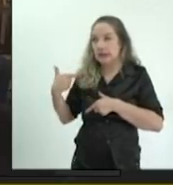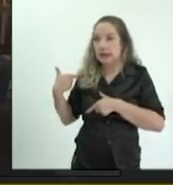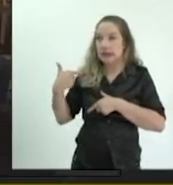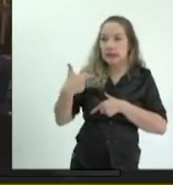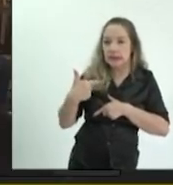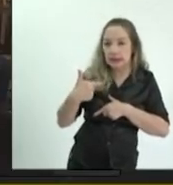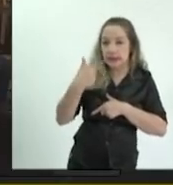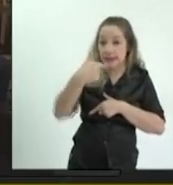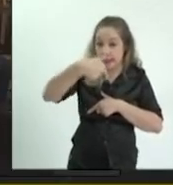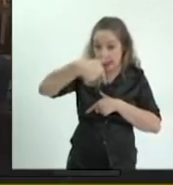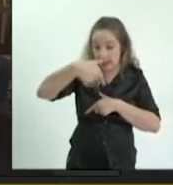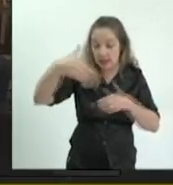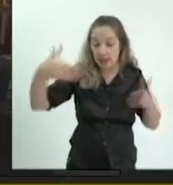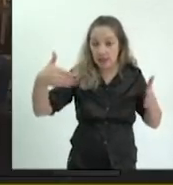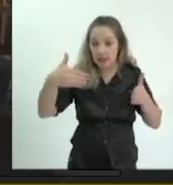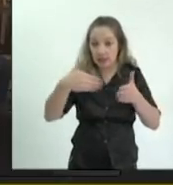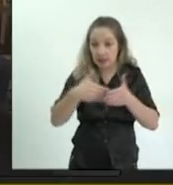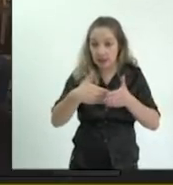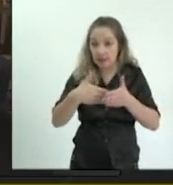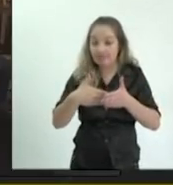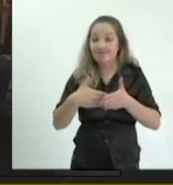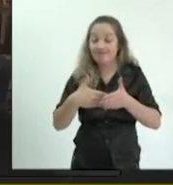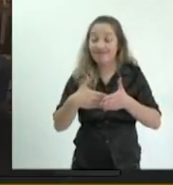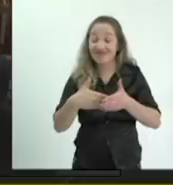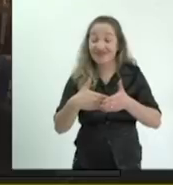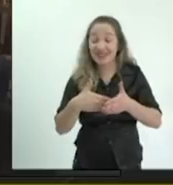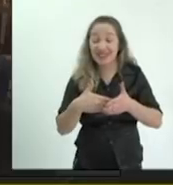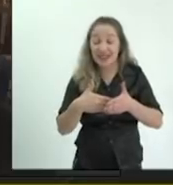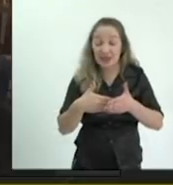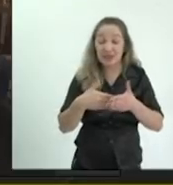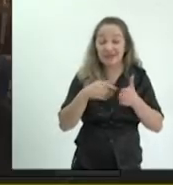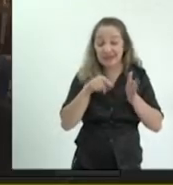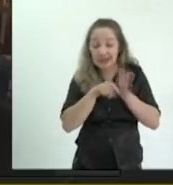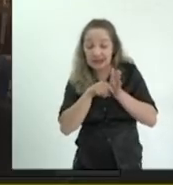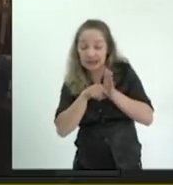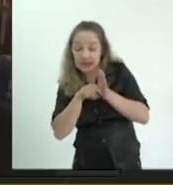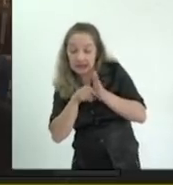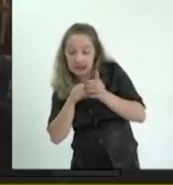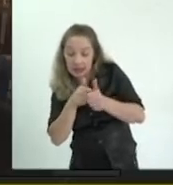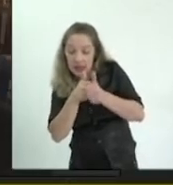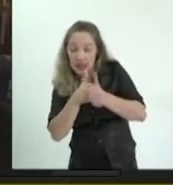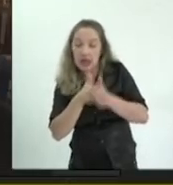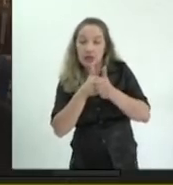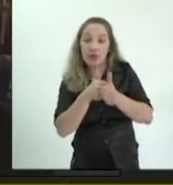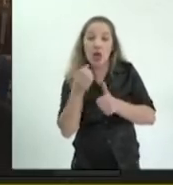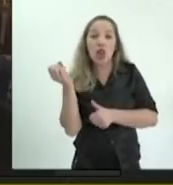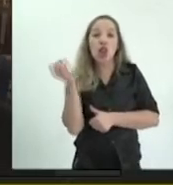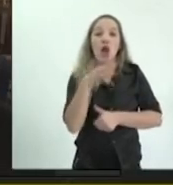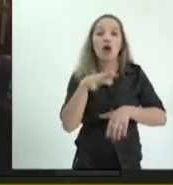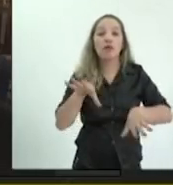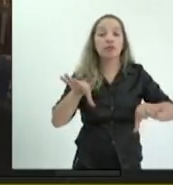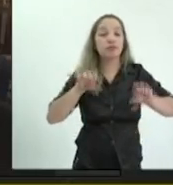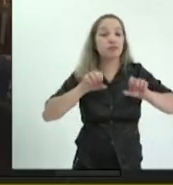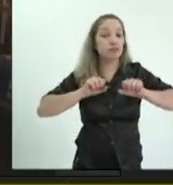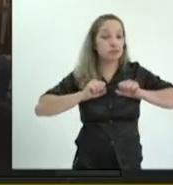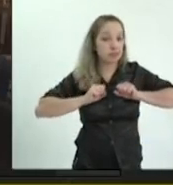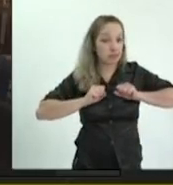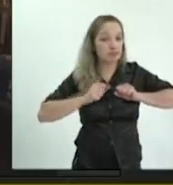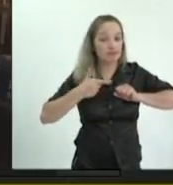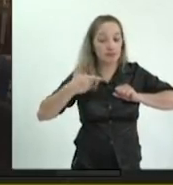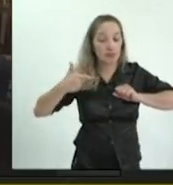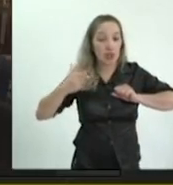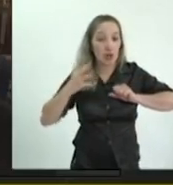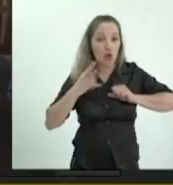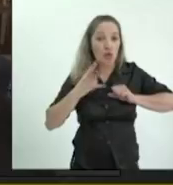por semana. E a gente começa a ver, assim, plot twist, assim, as cidades grandes vão se livrar da